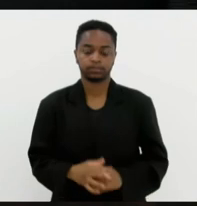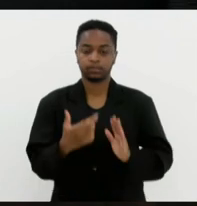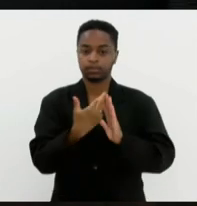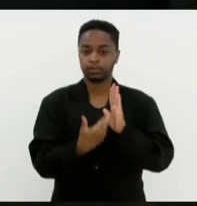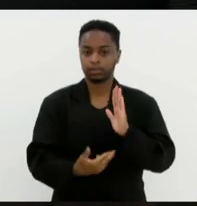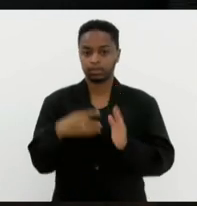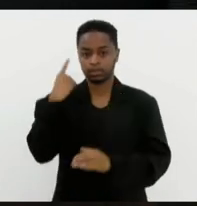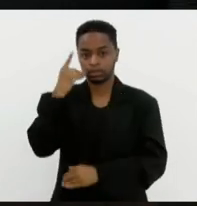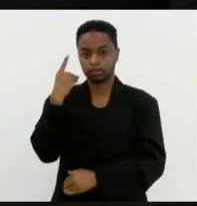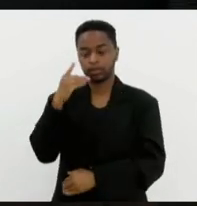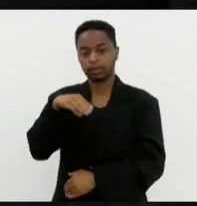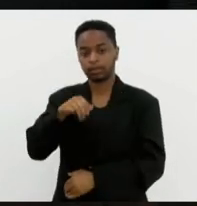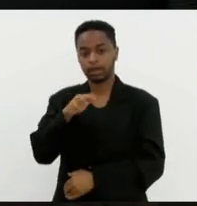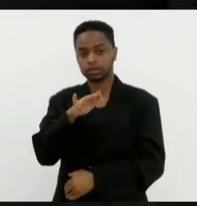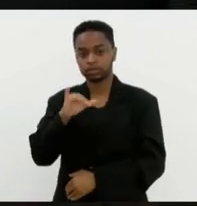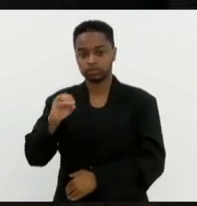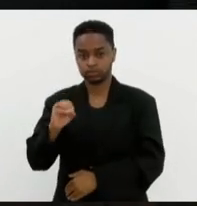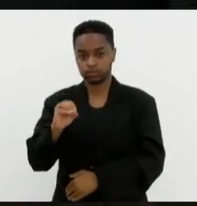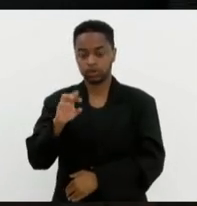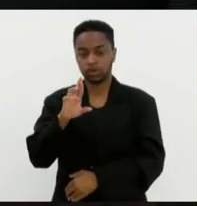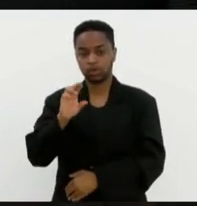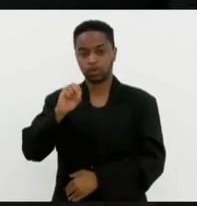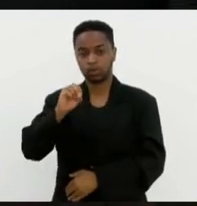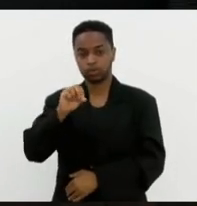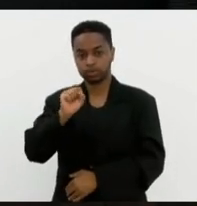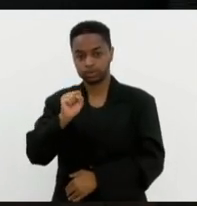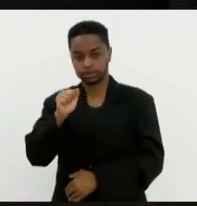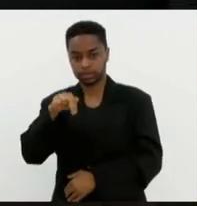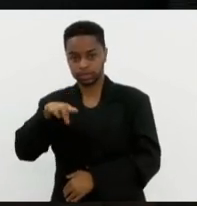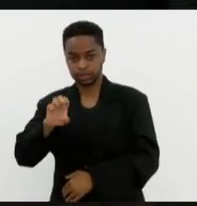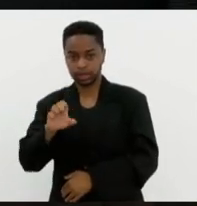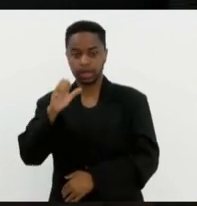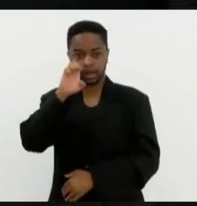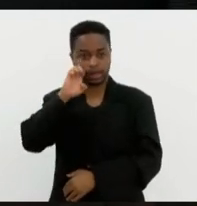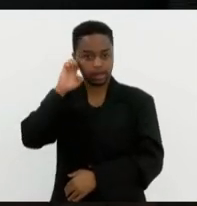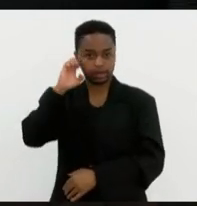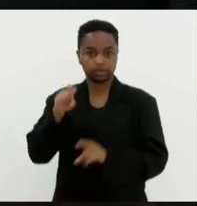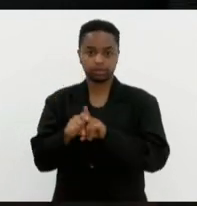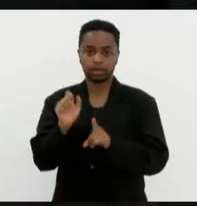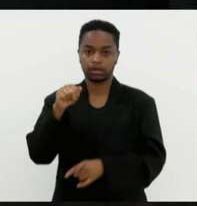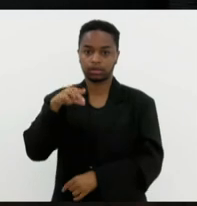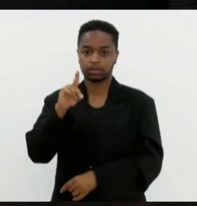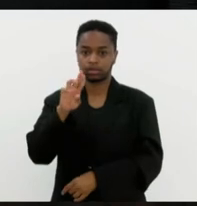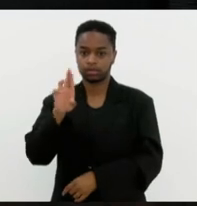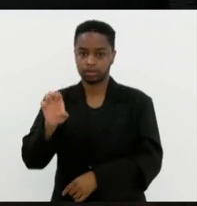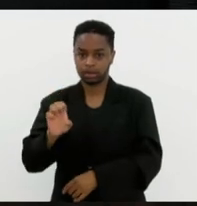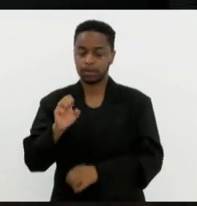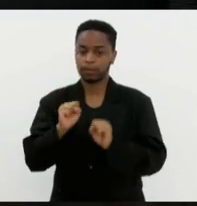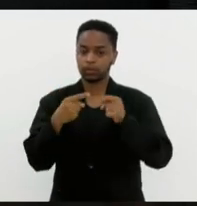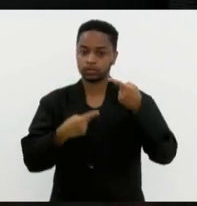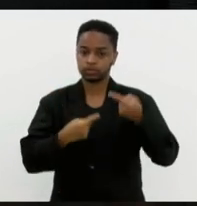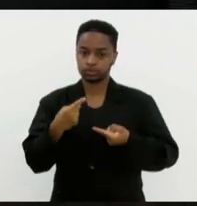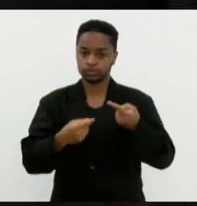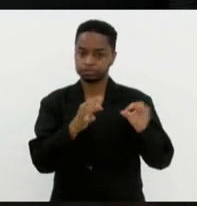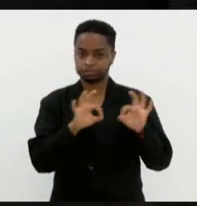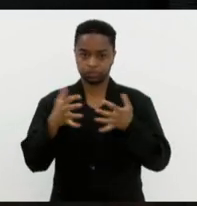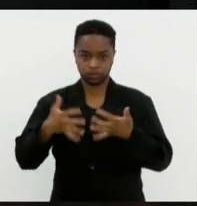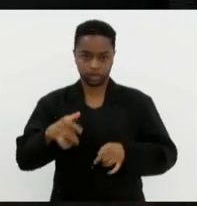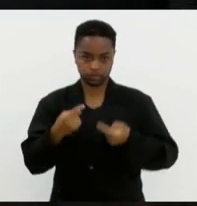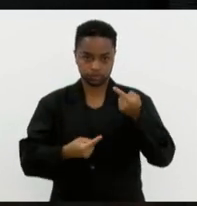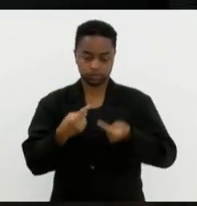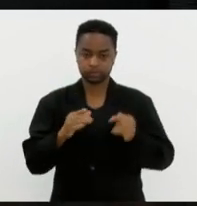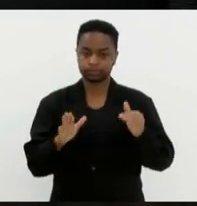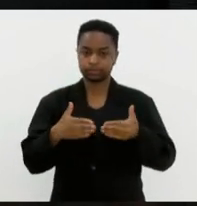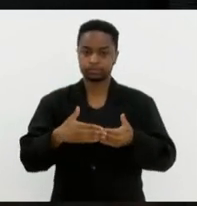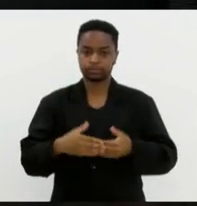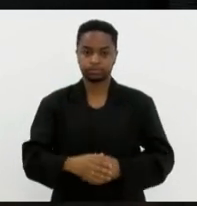Relatores, deputados Márcio Pacheco, Rosane Félix, Érica Takimoto e André Correia. Em discussão, não havendo quem queira discutir,